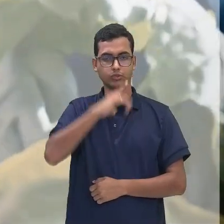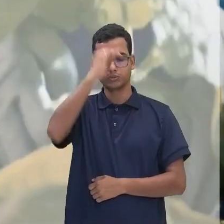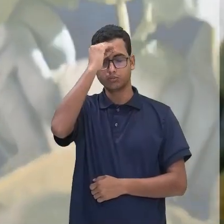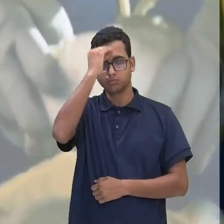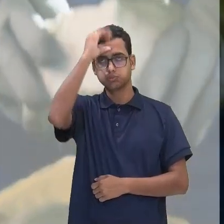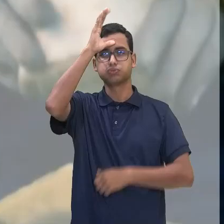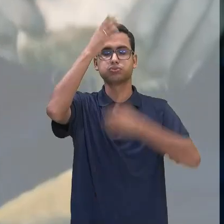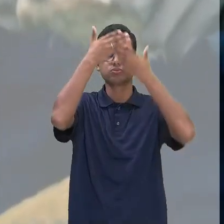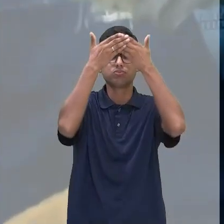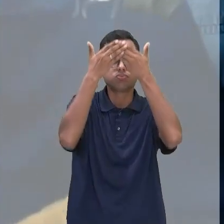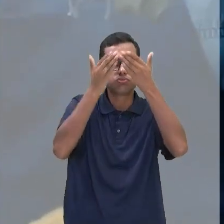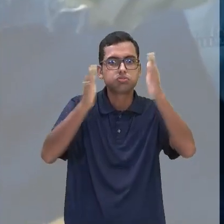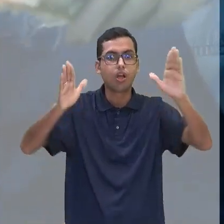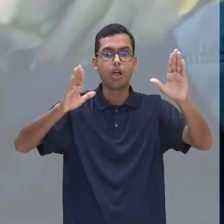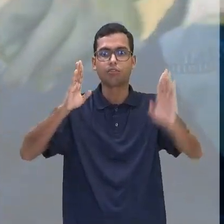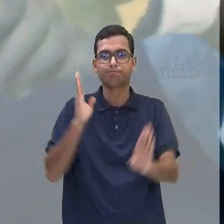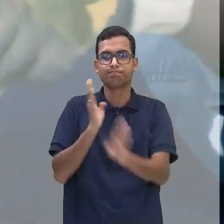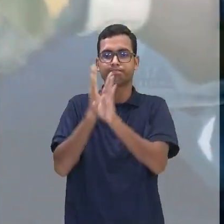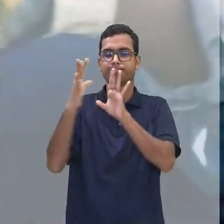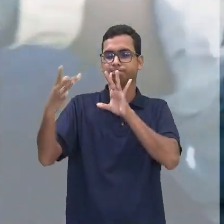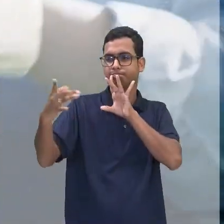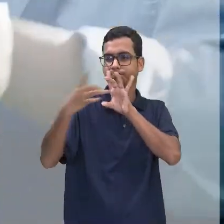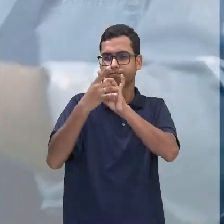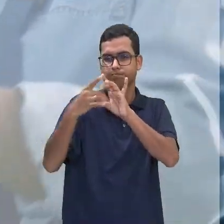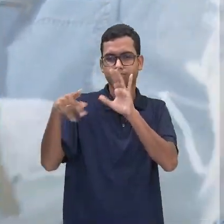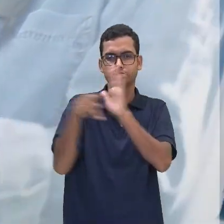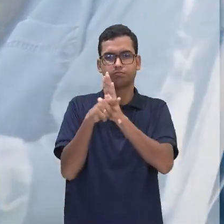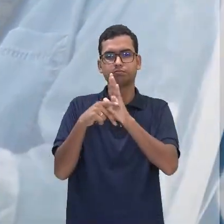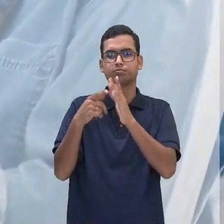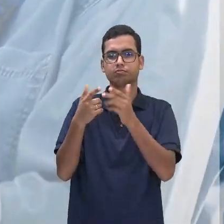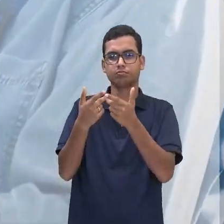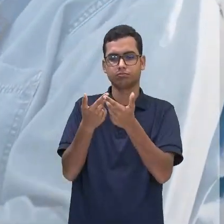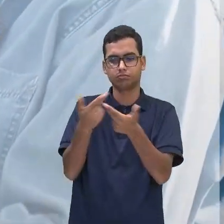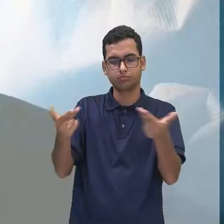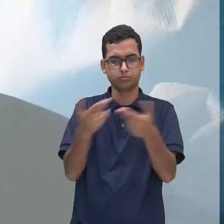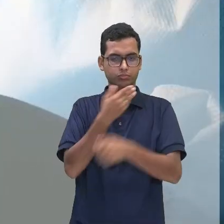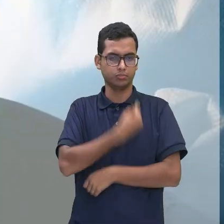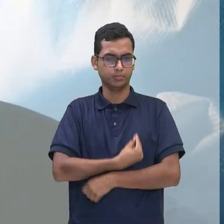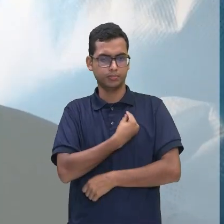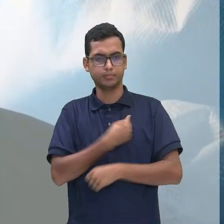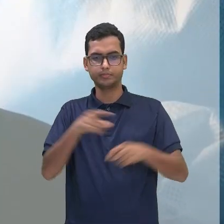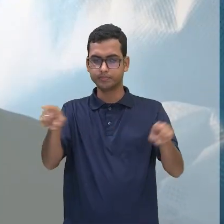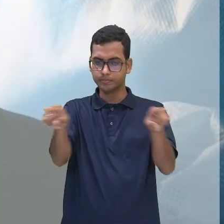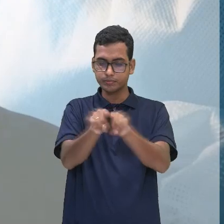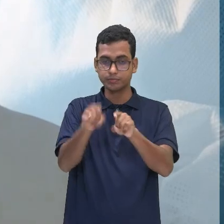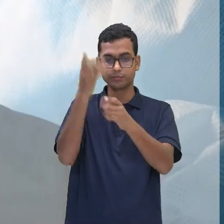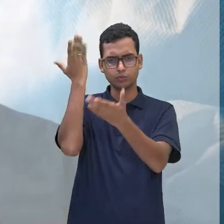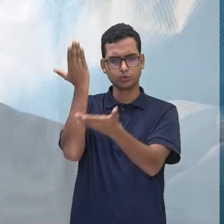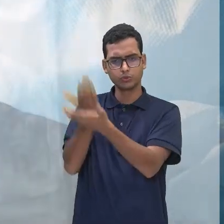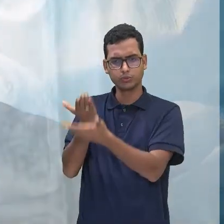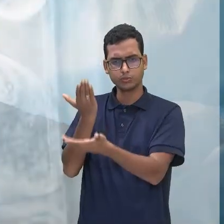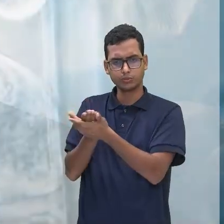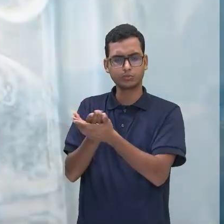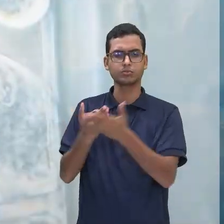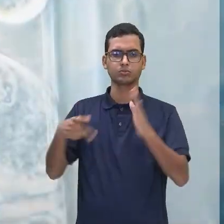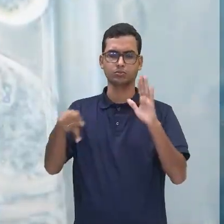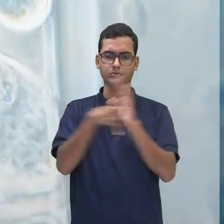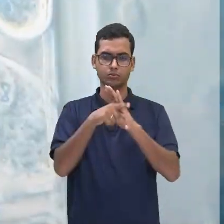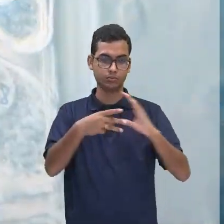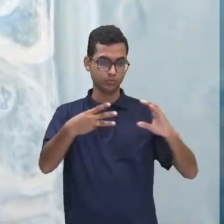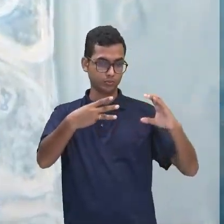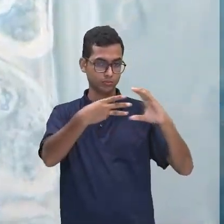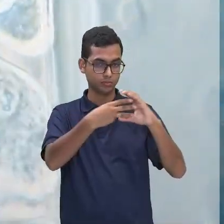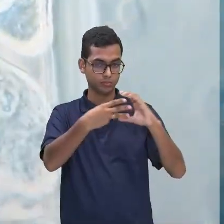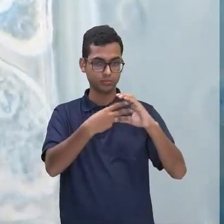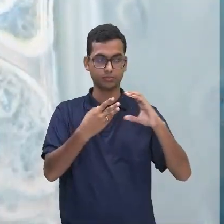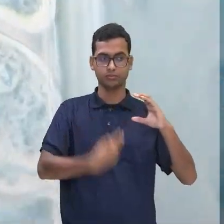também descobrimos uma profunda conexão com o tecido da existência. O estudo da célula, uma celebração da